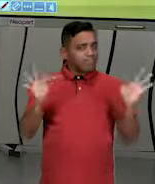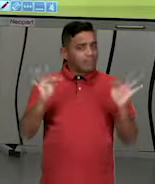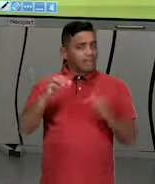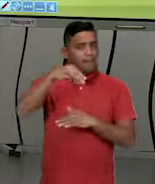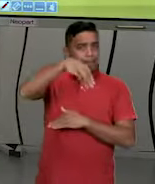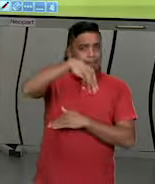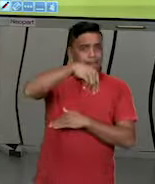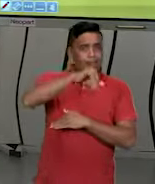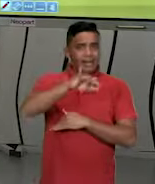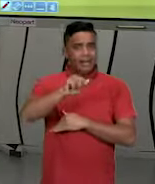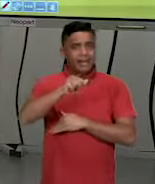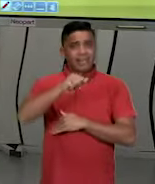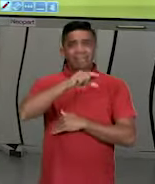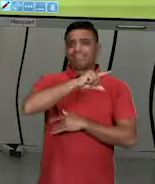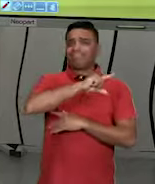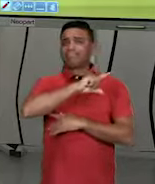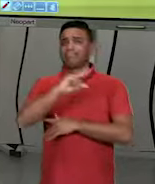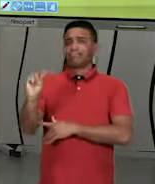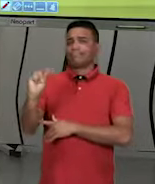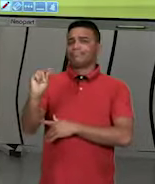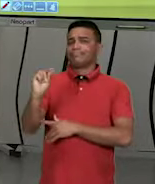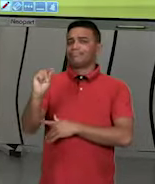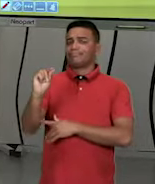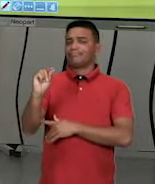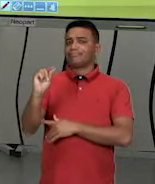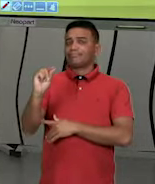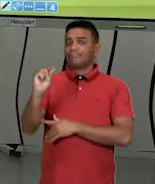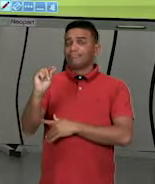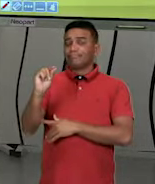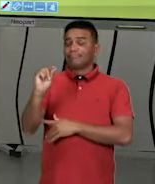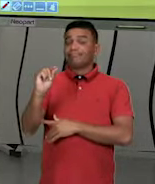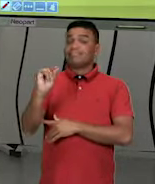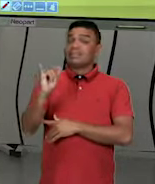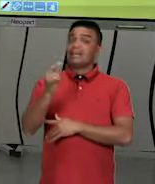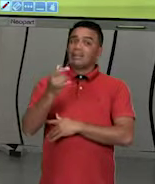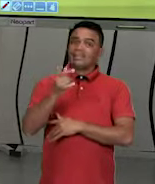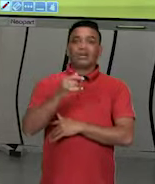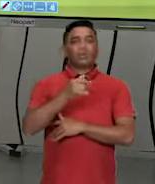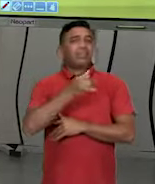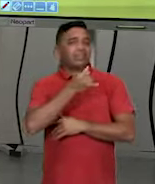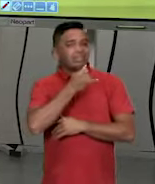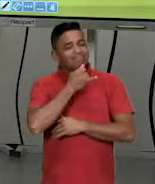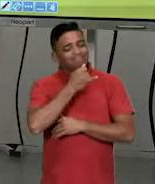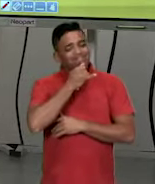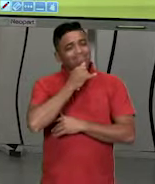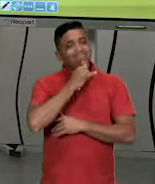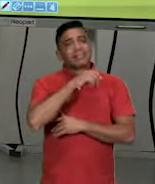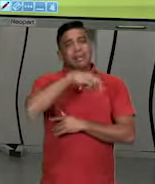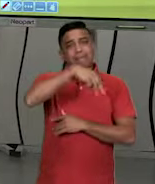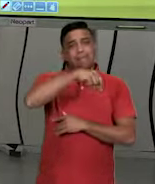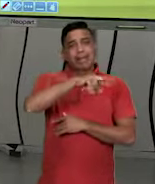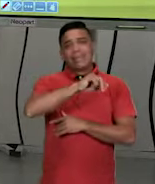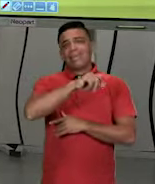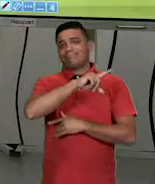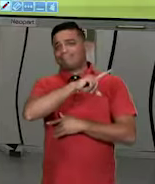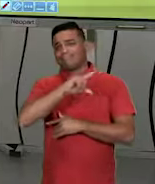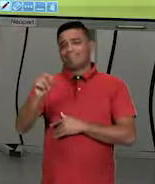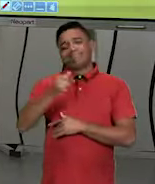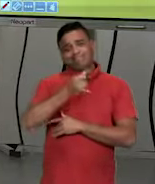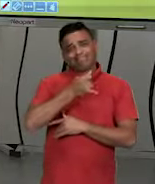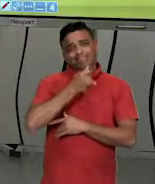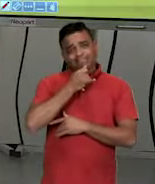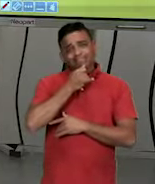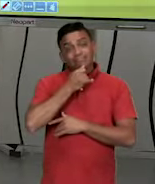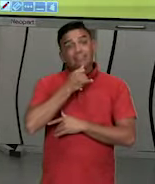Maria foi embora e infelizmente Maria foi embora, esse advérbio infelizmente, ele traz uma